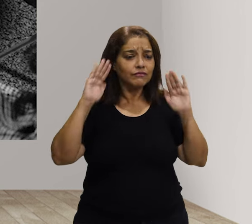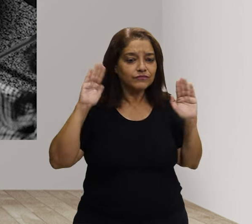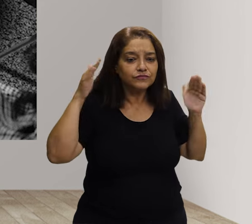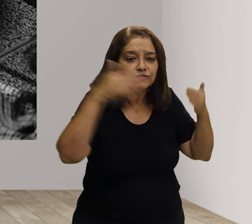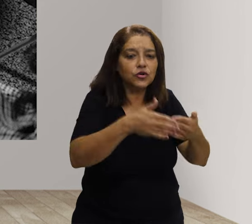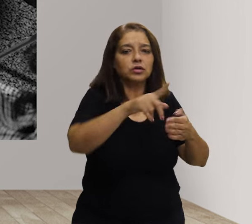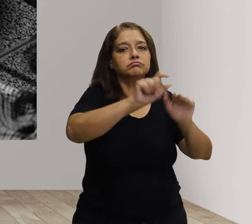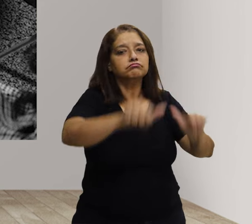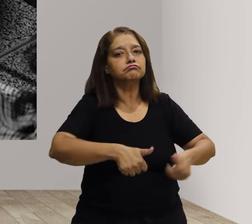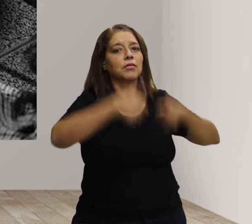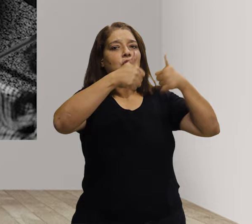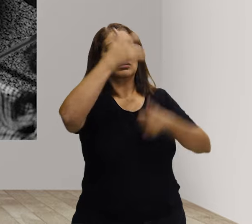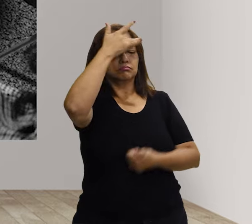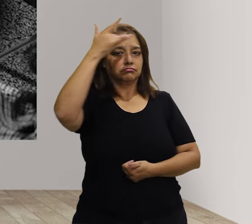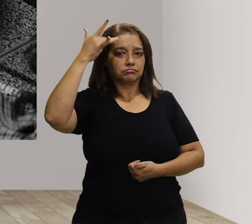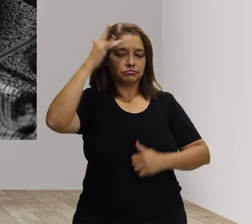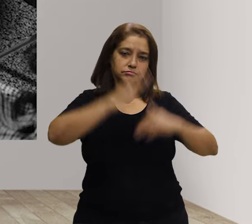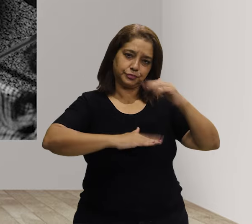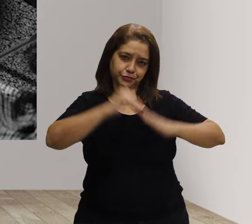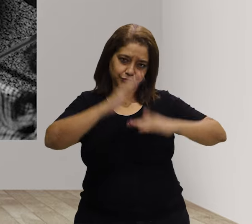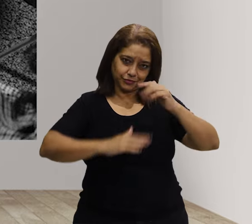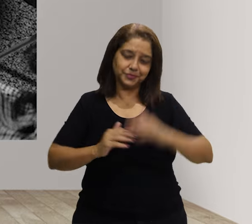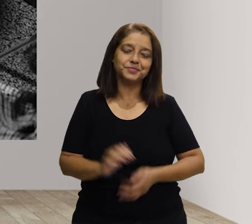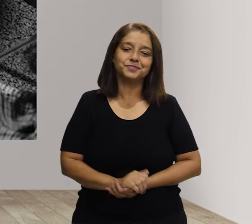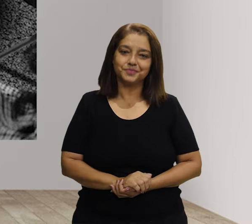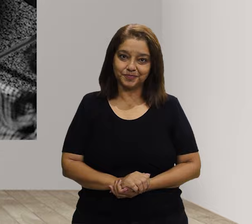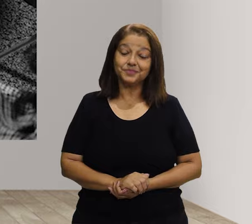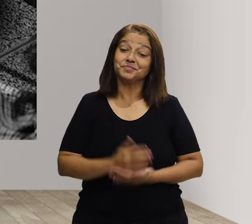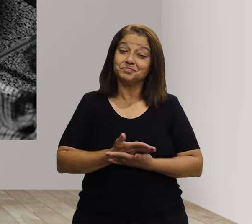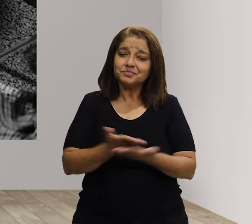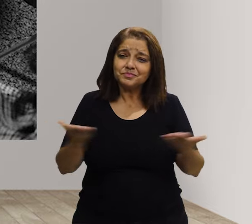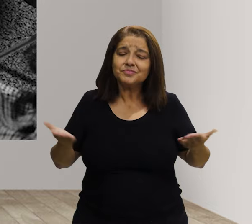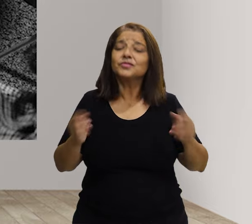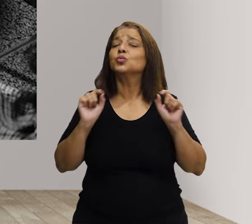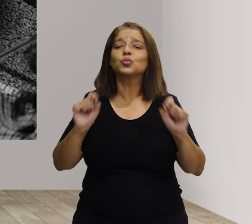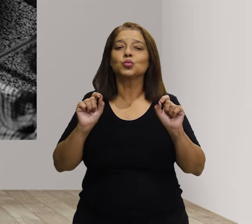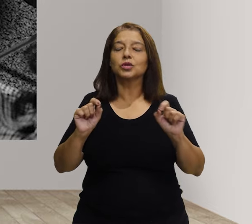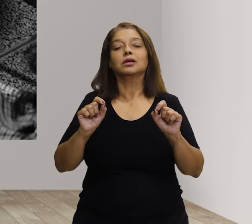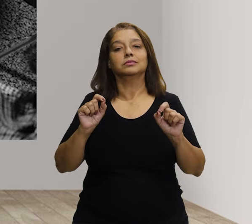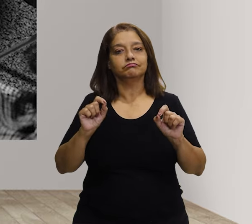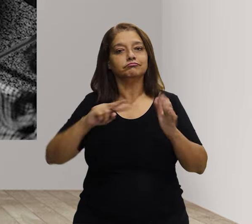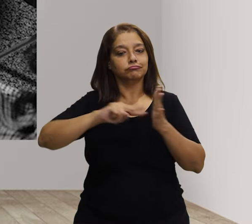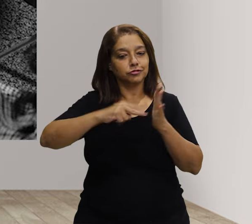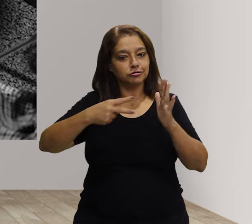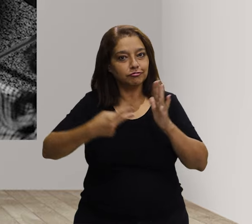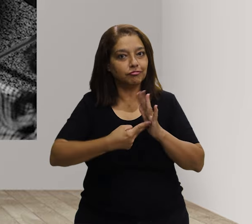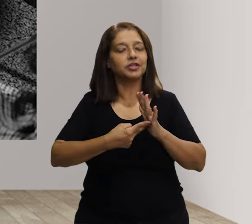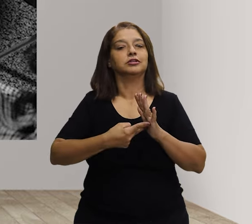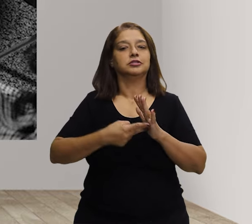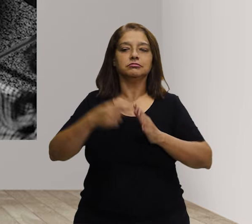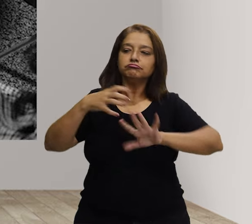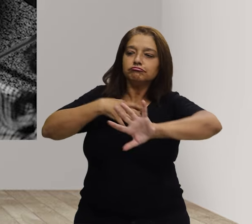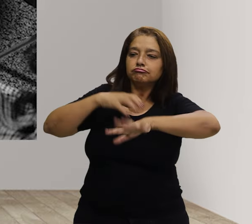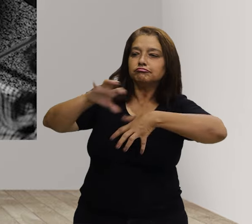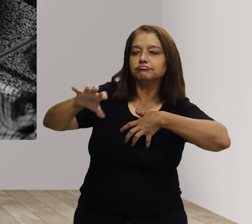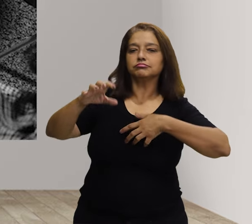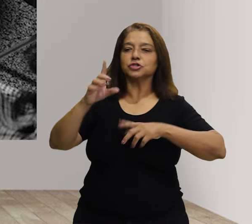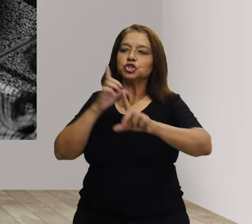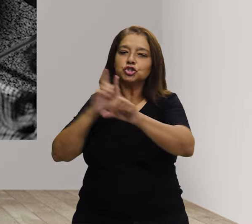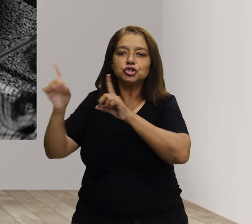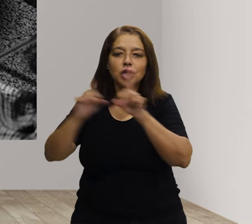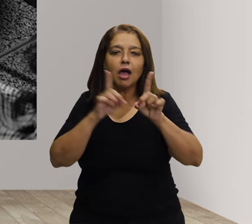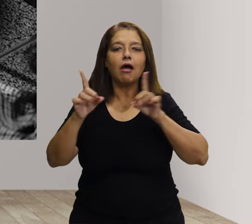mental dos profissionais. Isso significa uma escuta ativa, diálogo aberto,